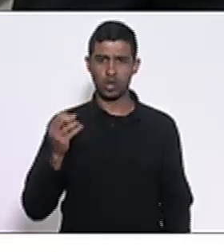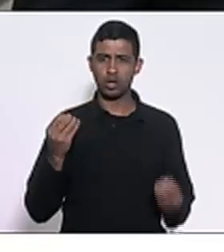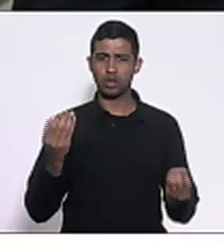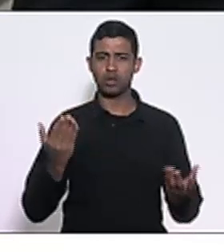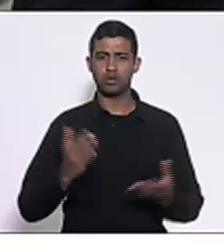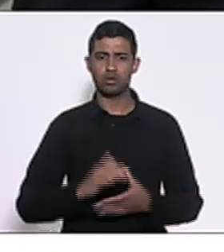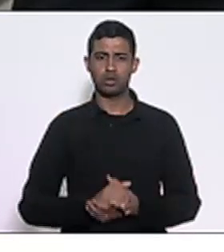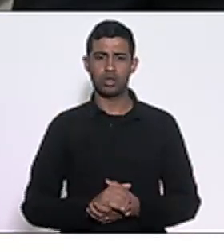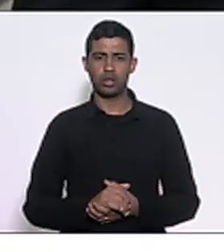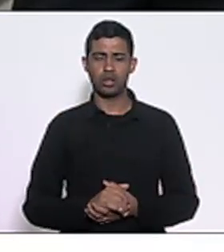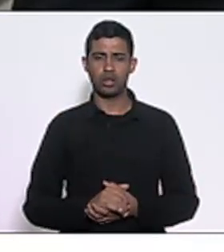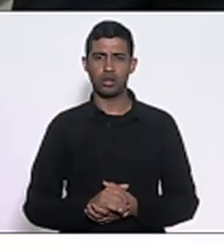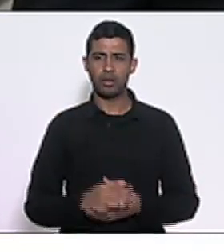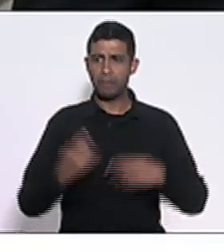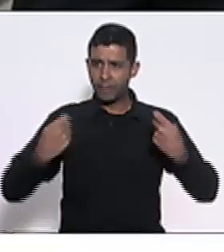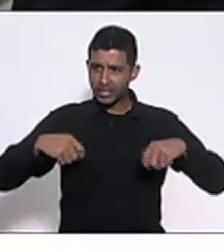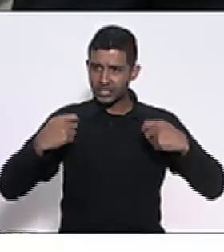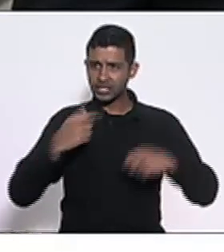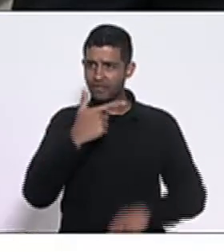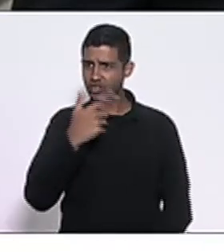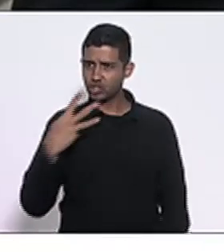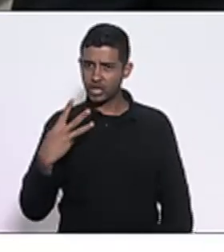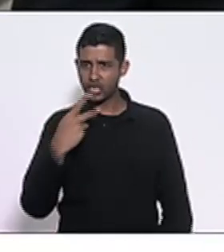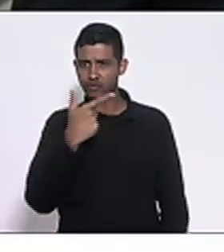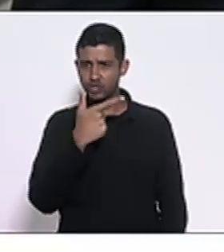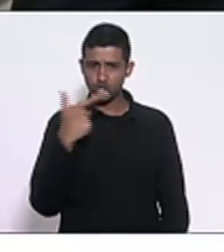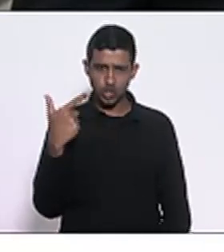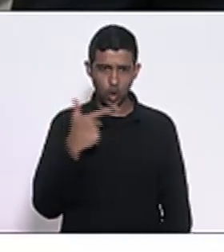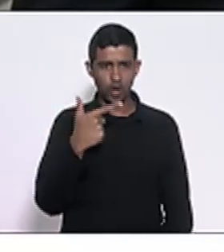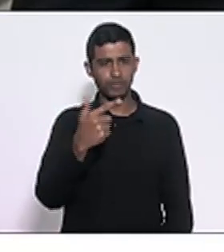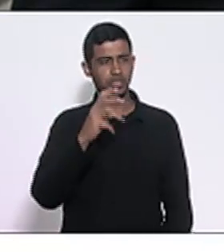para ser de 23, 22, 25.